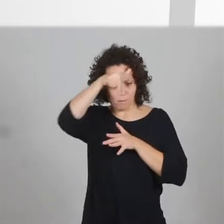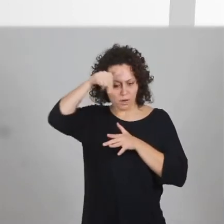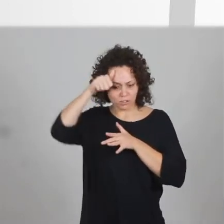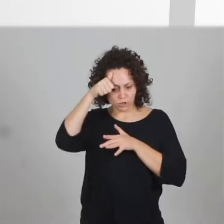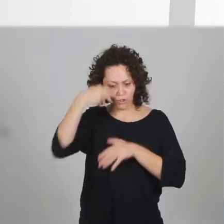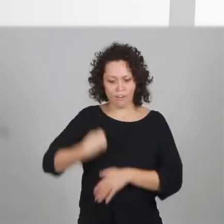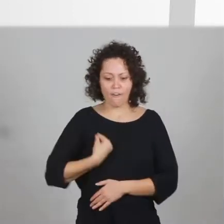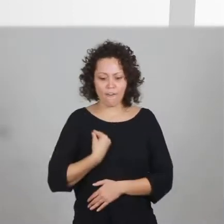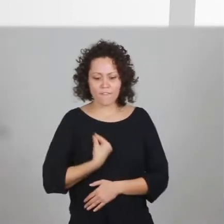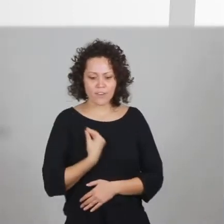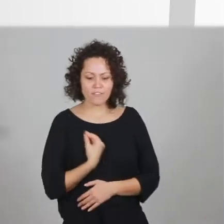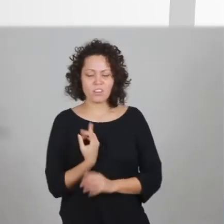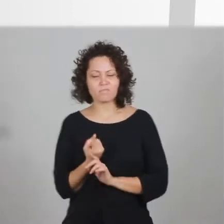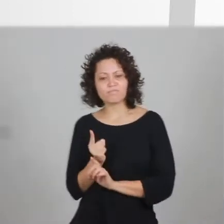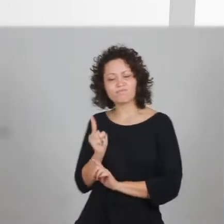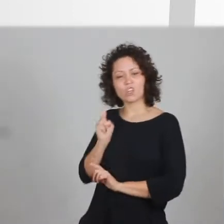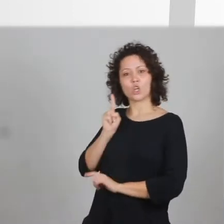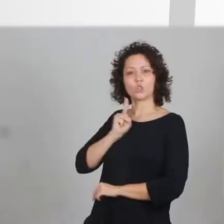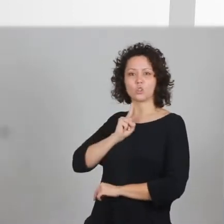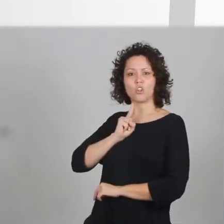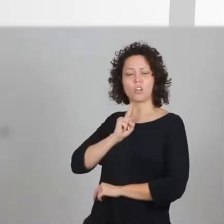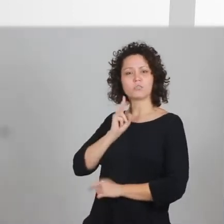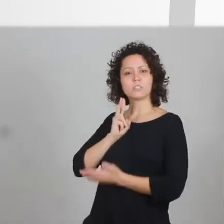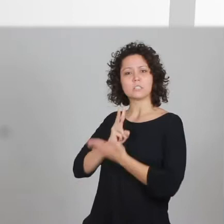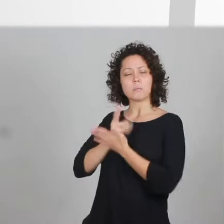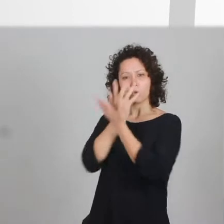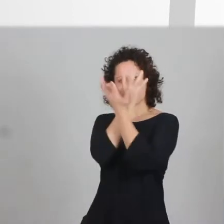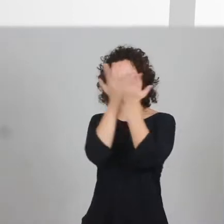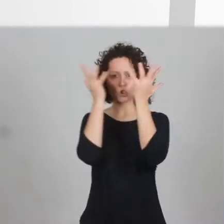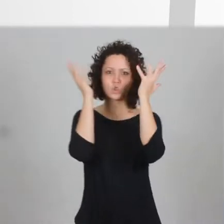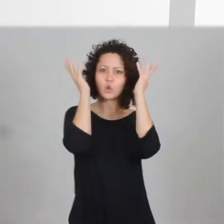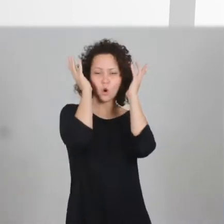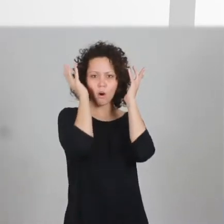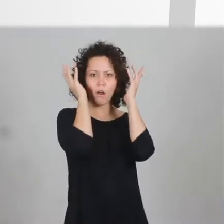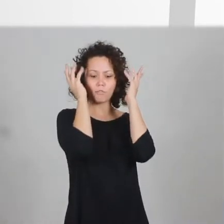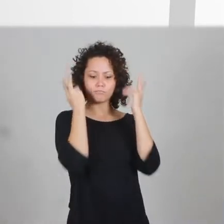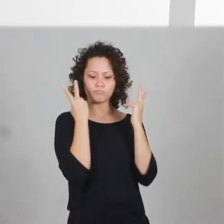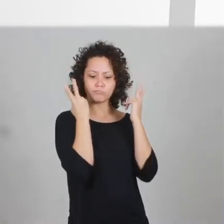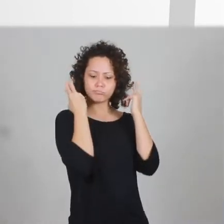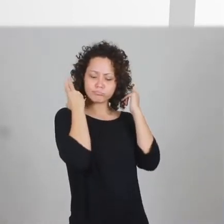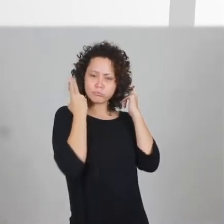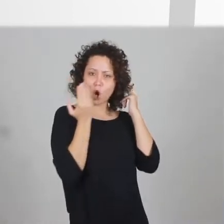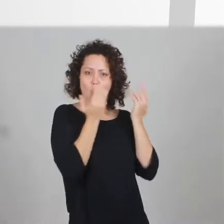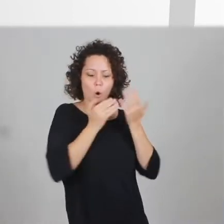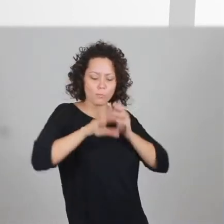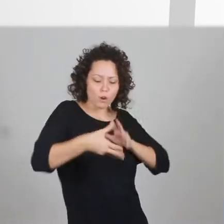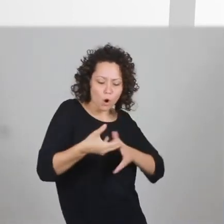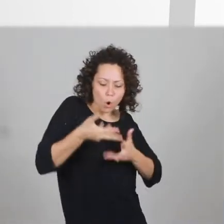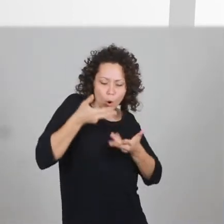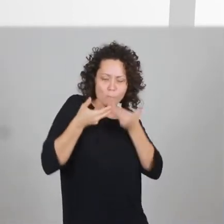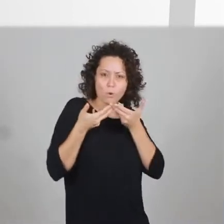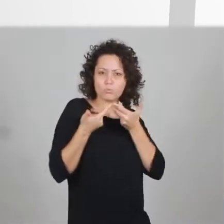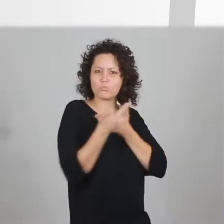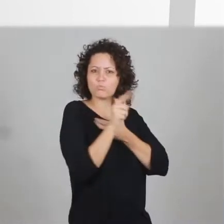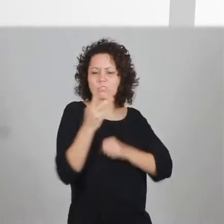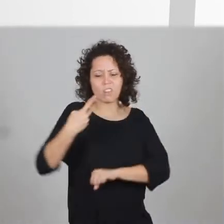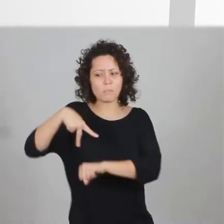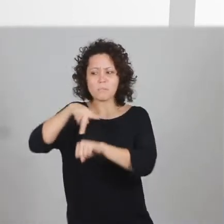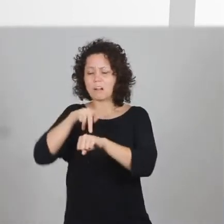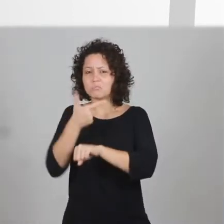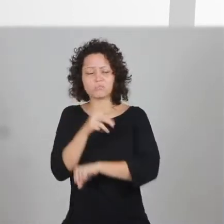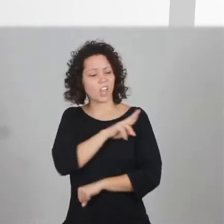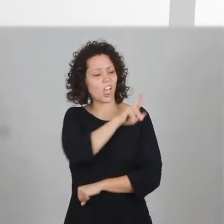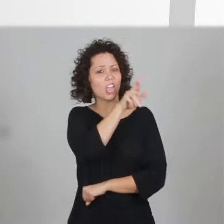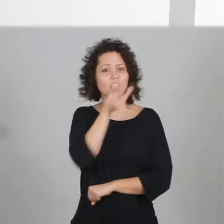Estamos sempre de cocar, comemos com a mão. Cortamos o cabelo sempre igual. Não temos pátria, nem religião e o nosso único